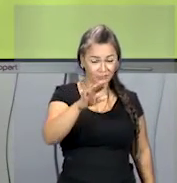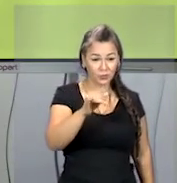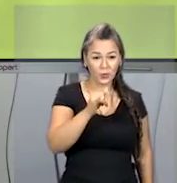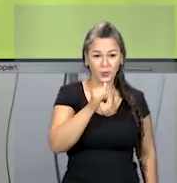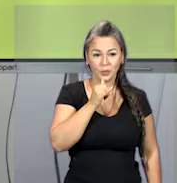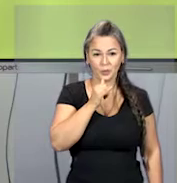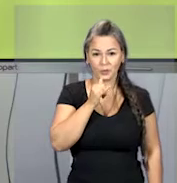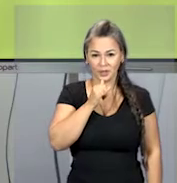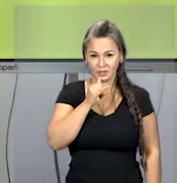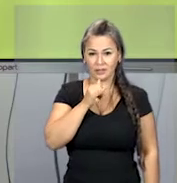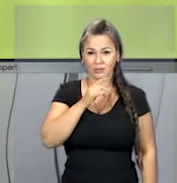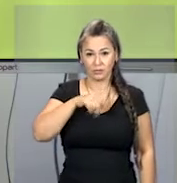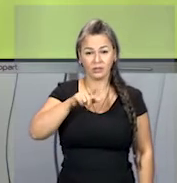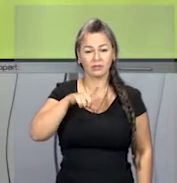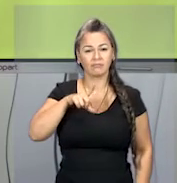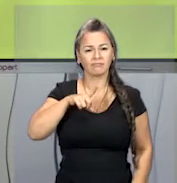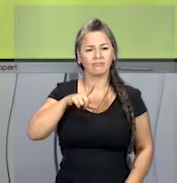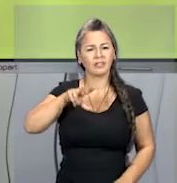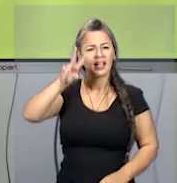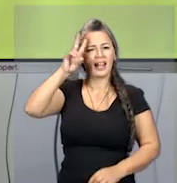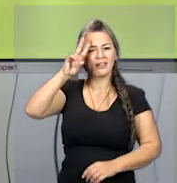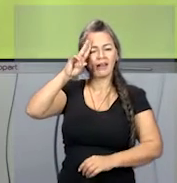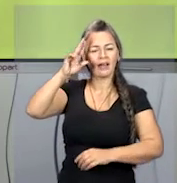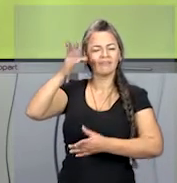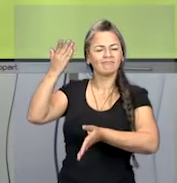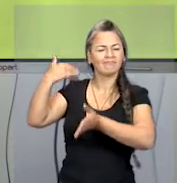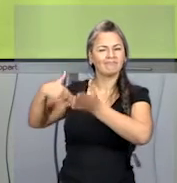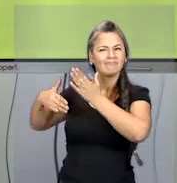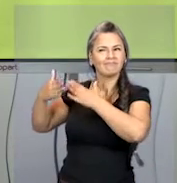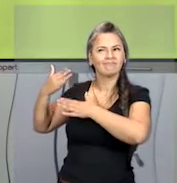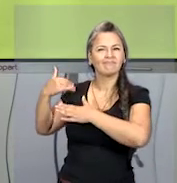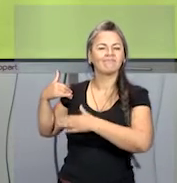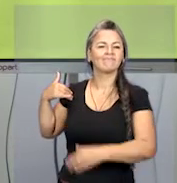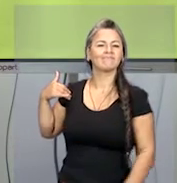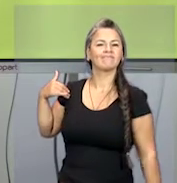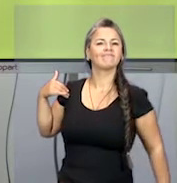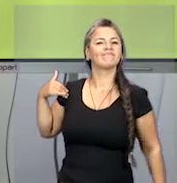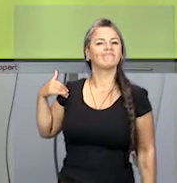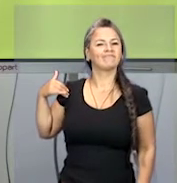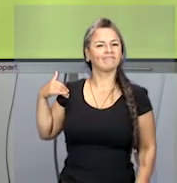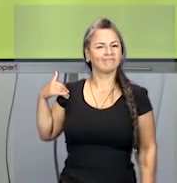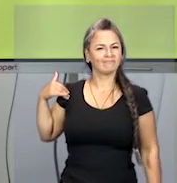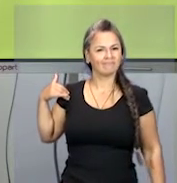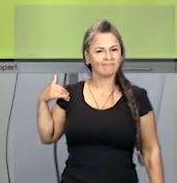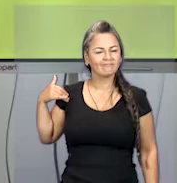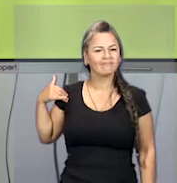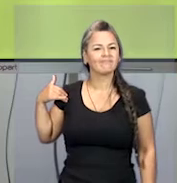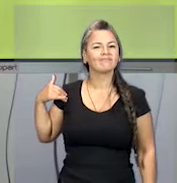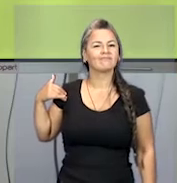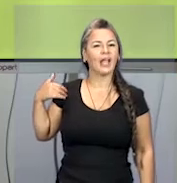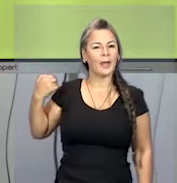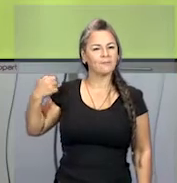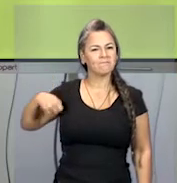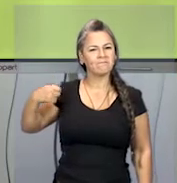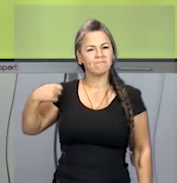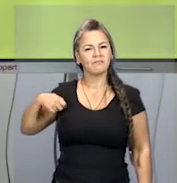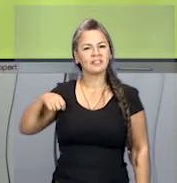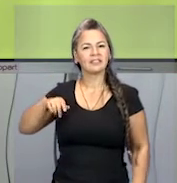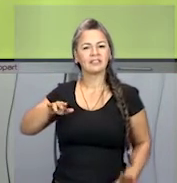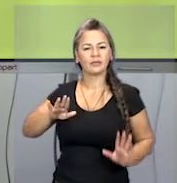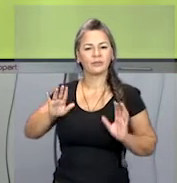que nós aprendemos hoje, nós vimos que, para entender a nossa sociedade hoje, nós